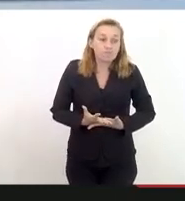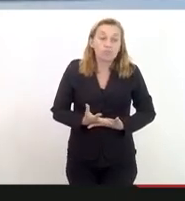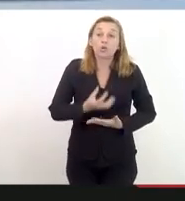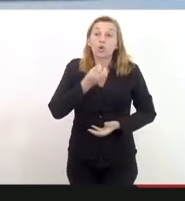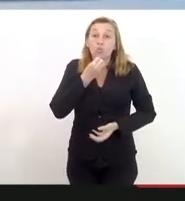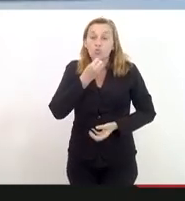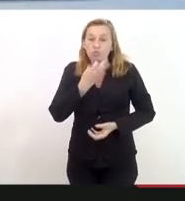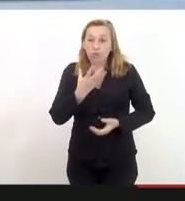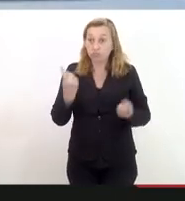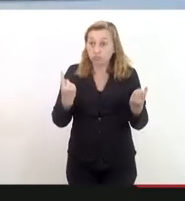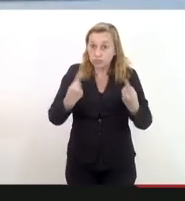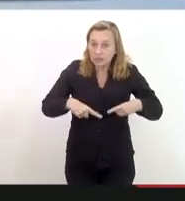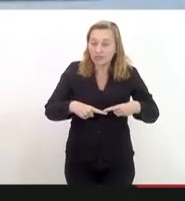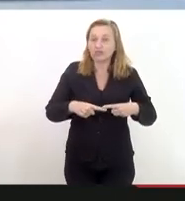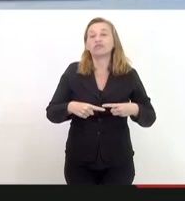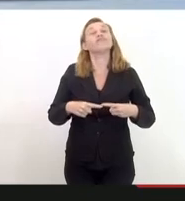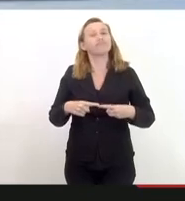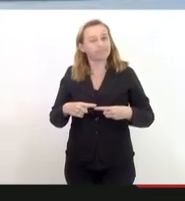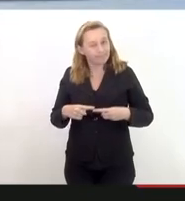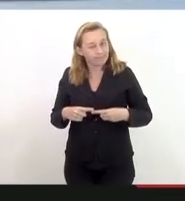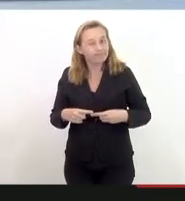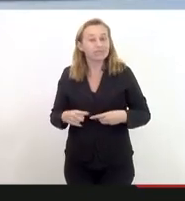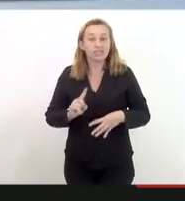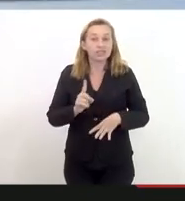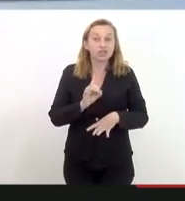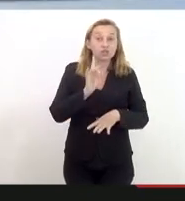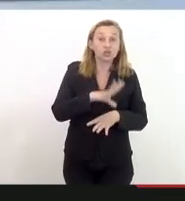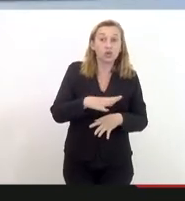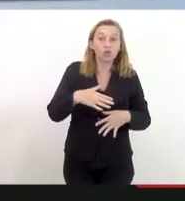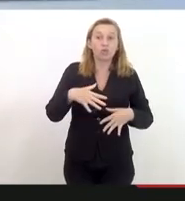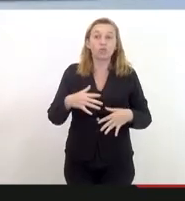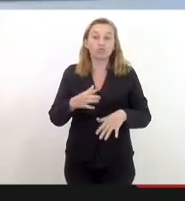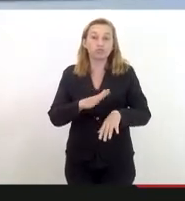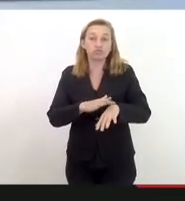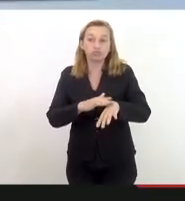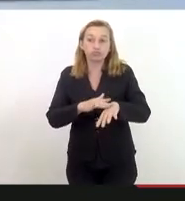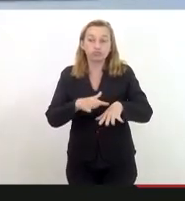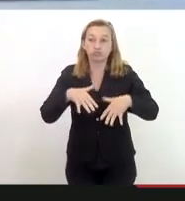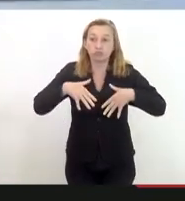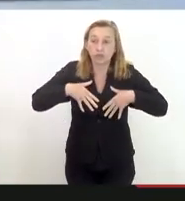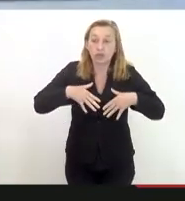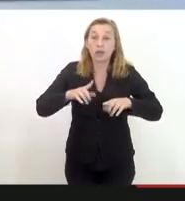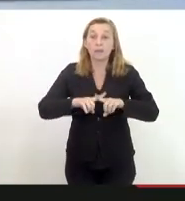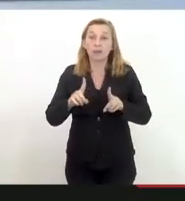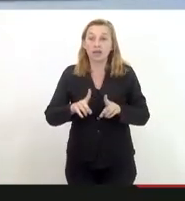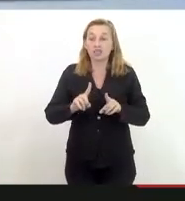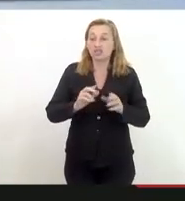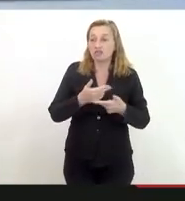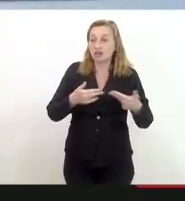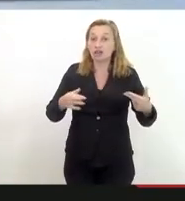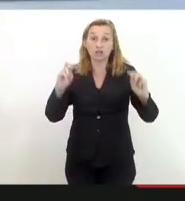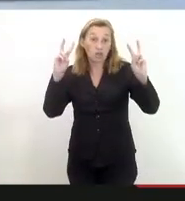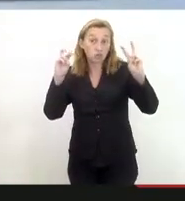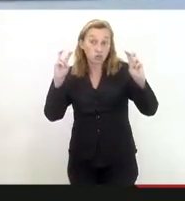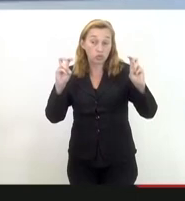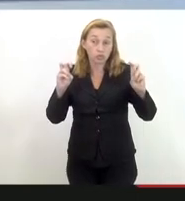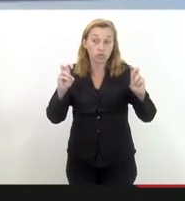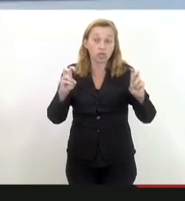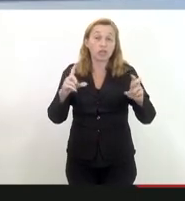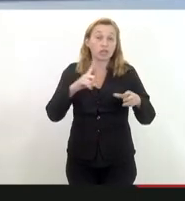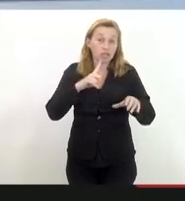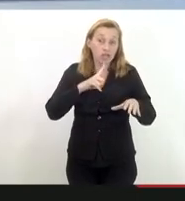um bom desafio pela frente, né? Não só com a tuberculose, mas com as diversas questões que o nosso Estado